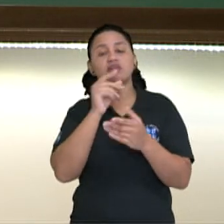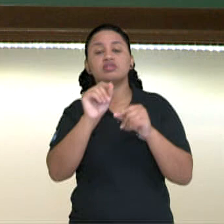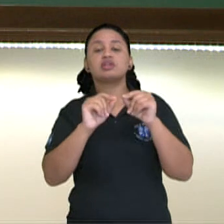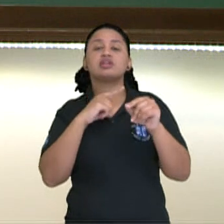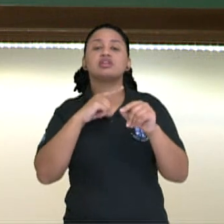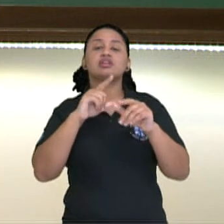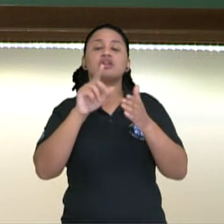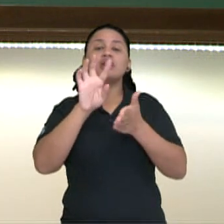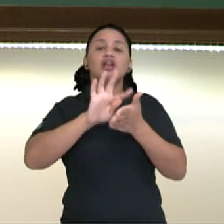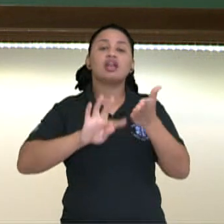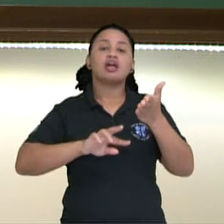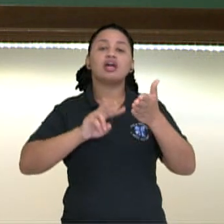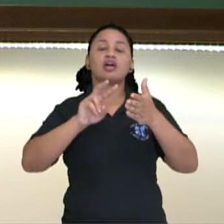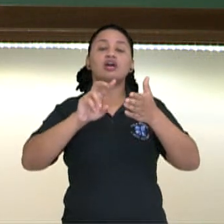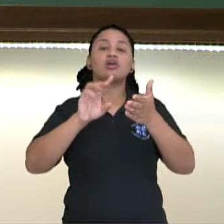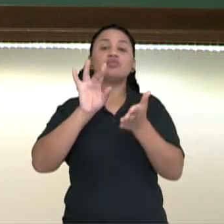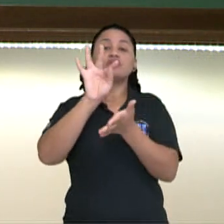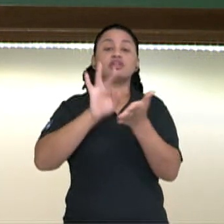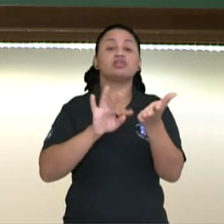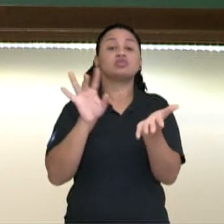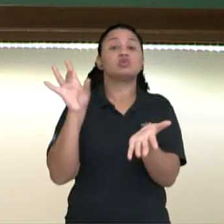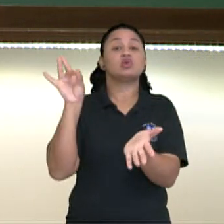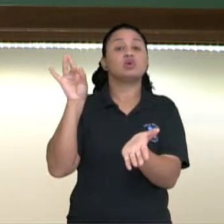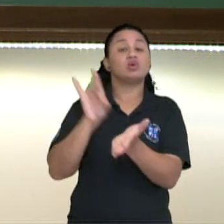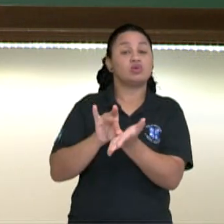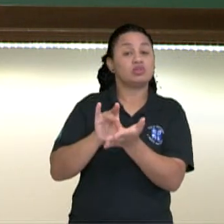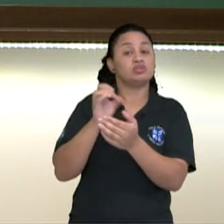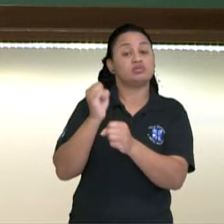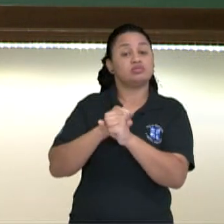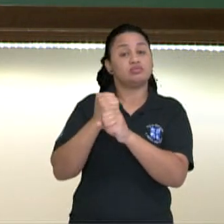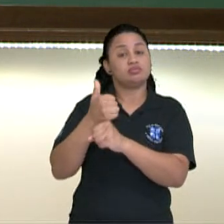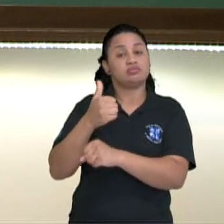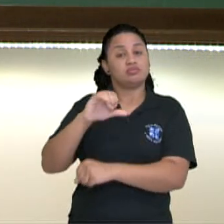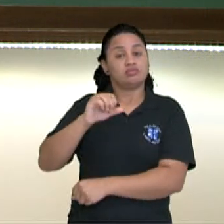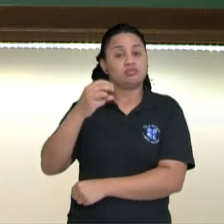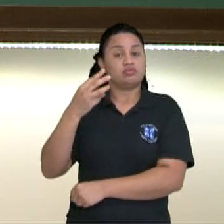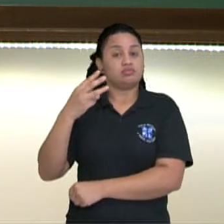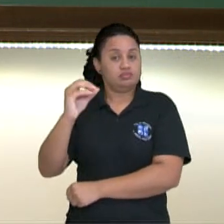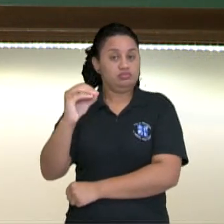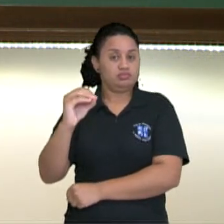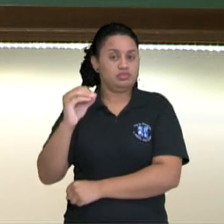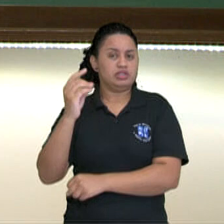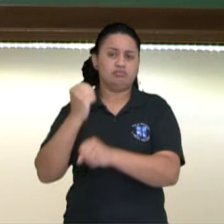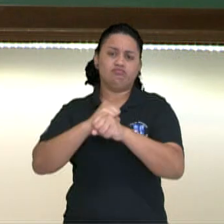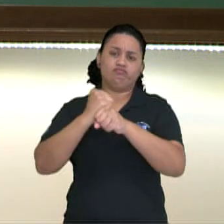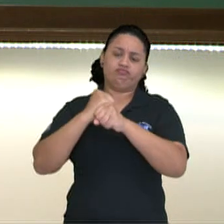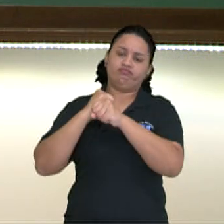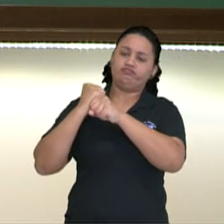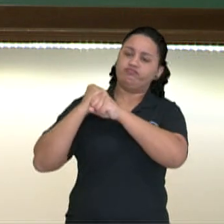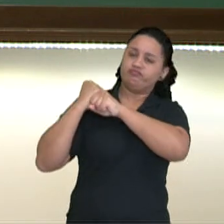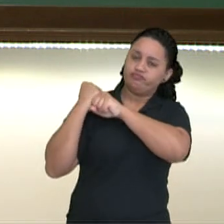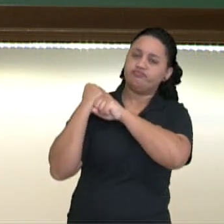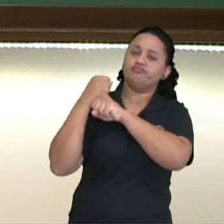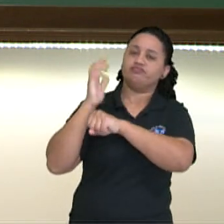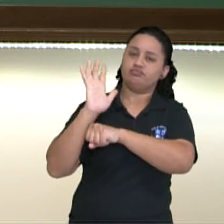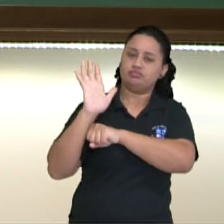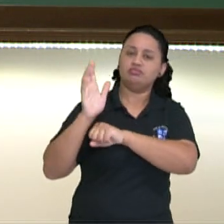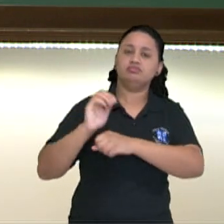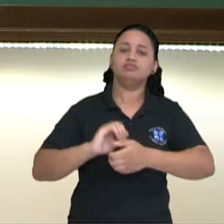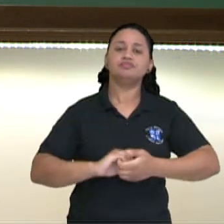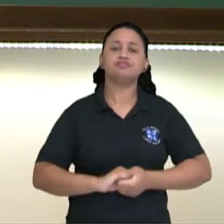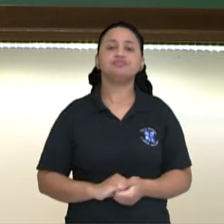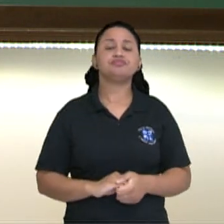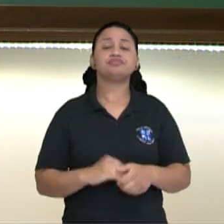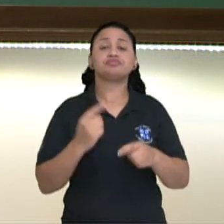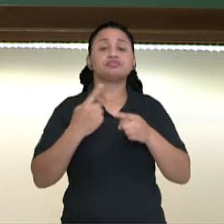ler um texto original da década de 1930. Então são muitos anos aí que se passaram. Por